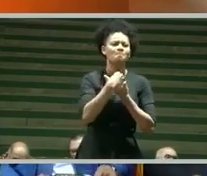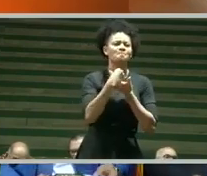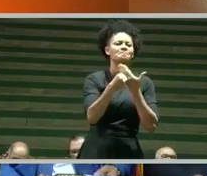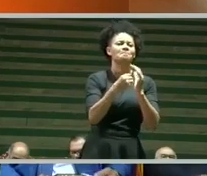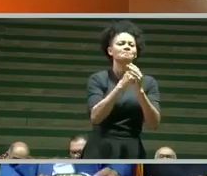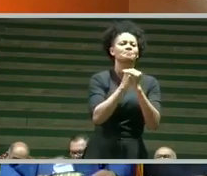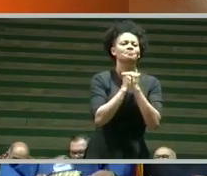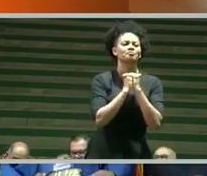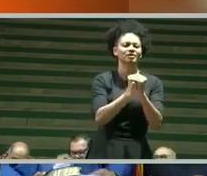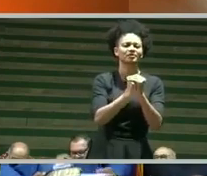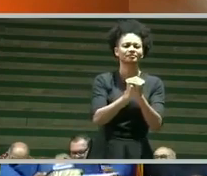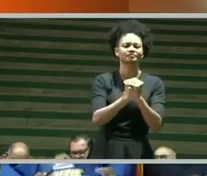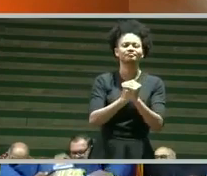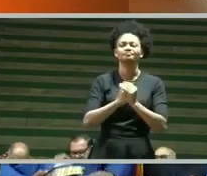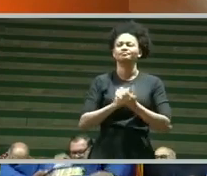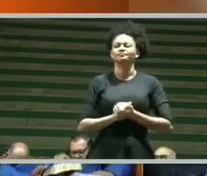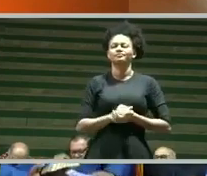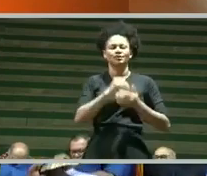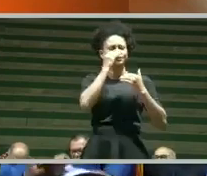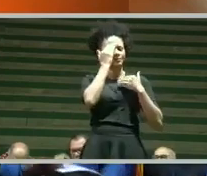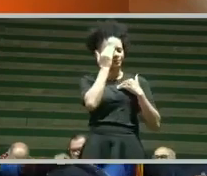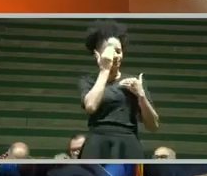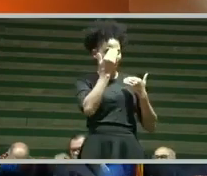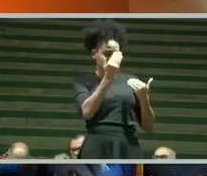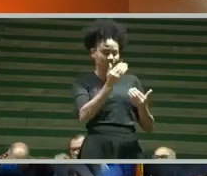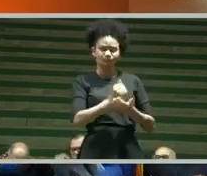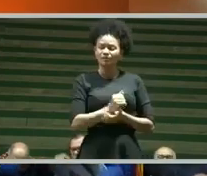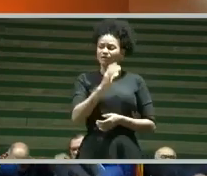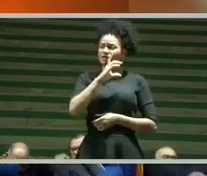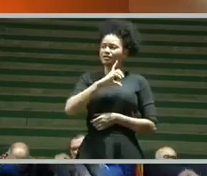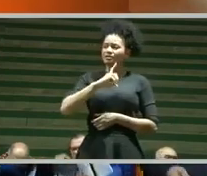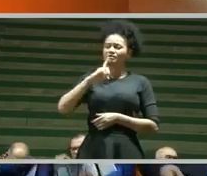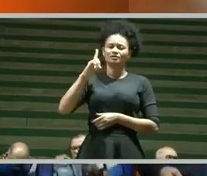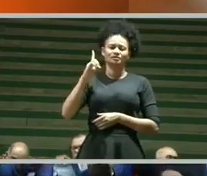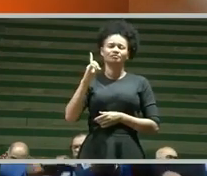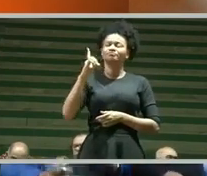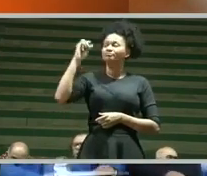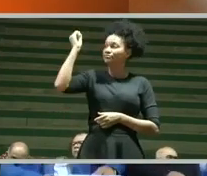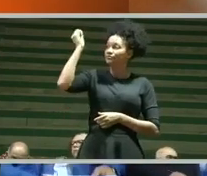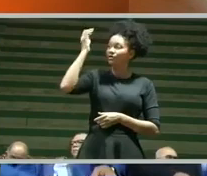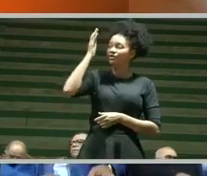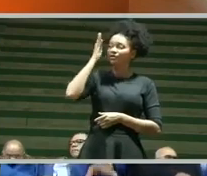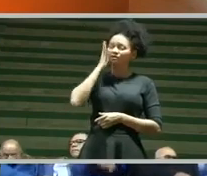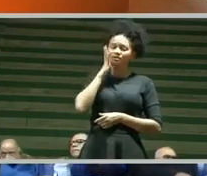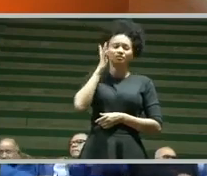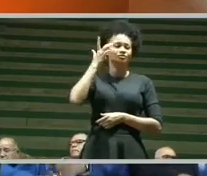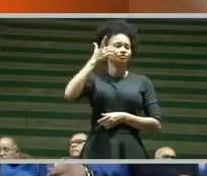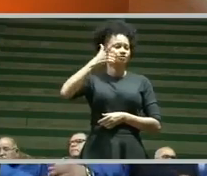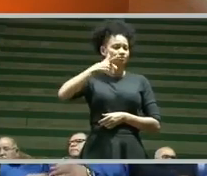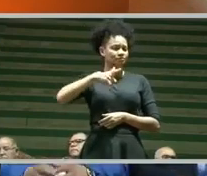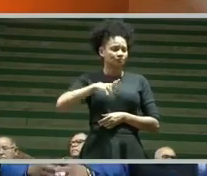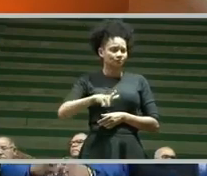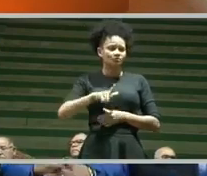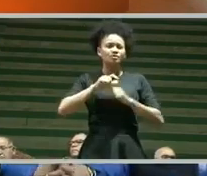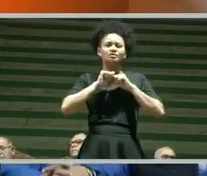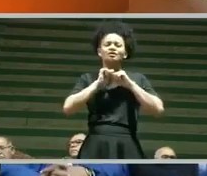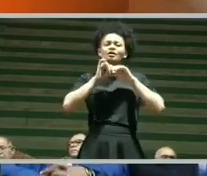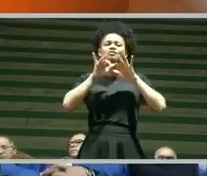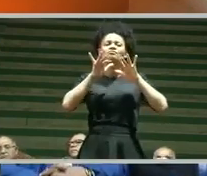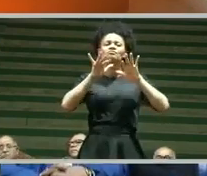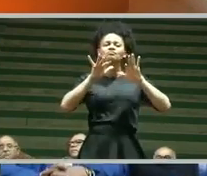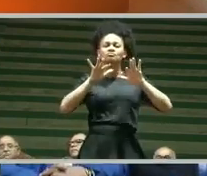amém. Muito obrigado e que Deus, por graça, mais uma vez